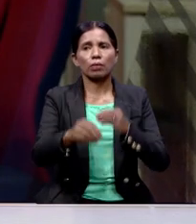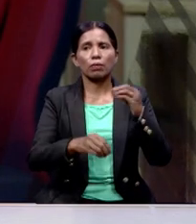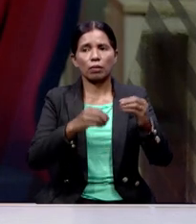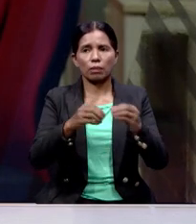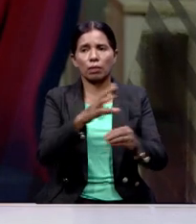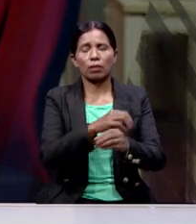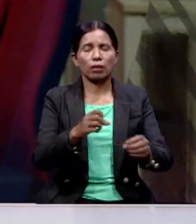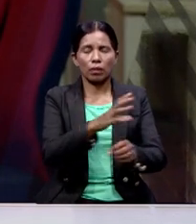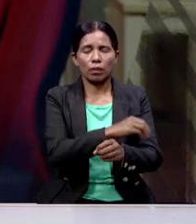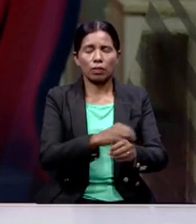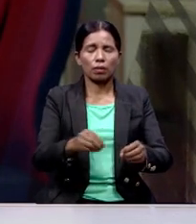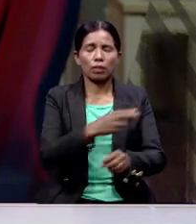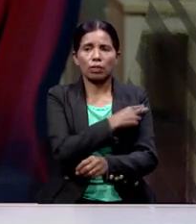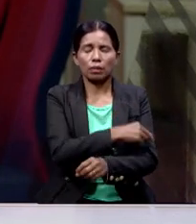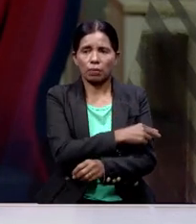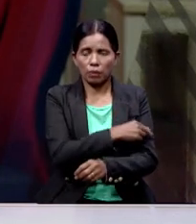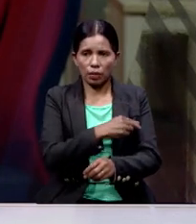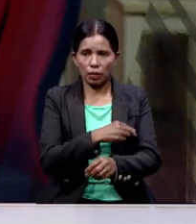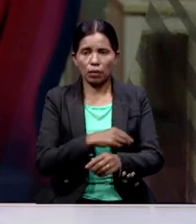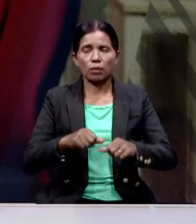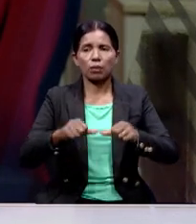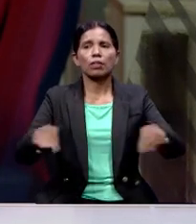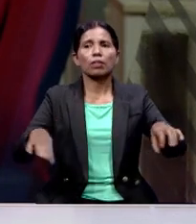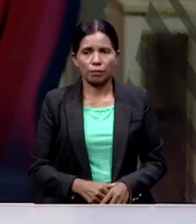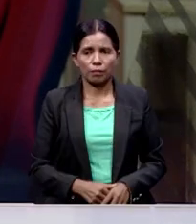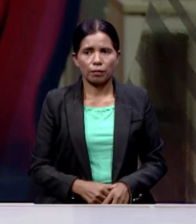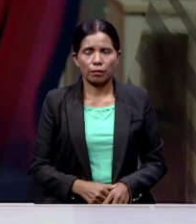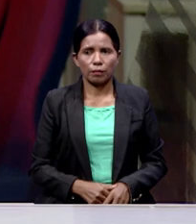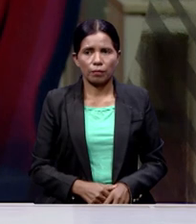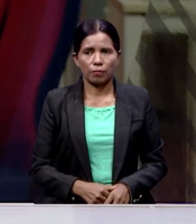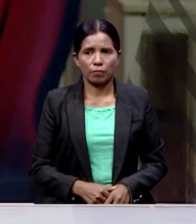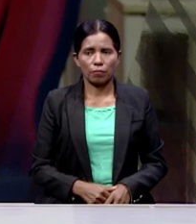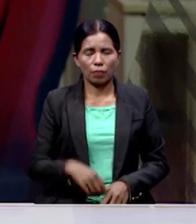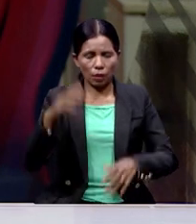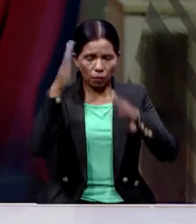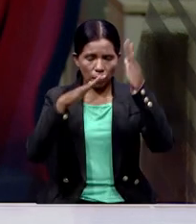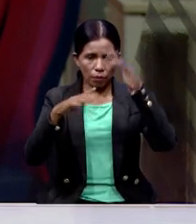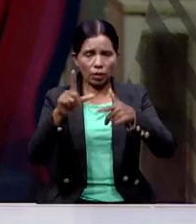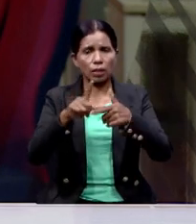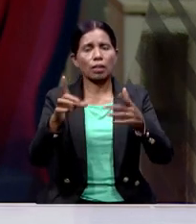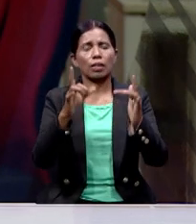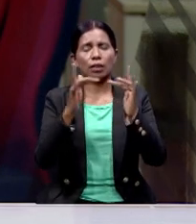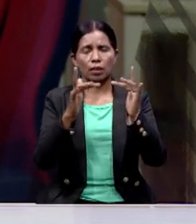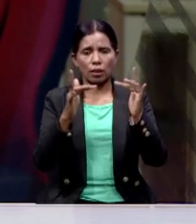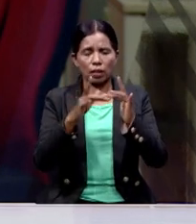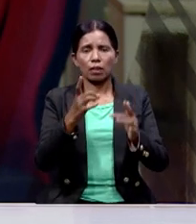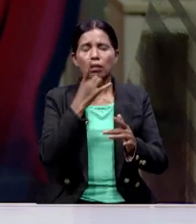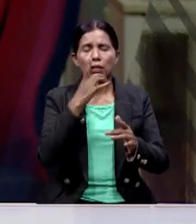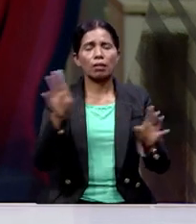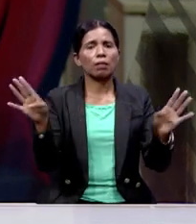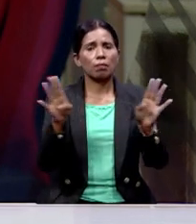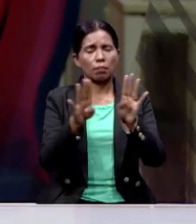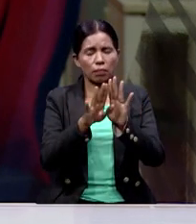pessoal saúde contratado e Centro Saúde Formosa continua serviço voluntariamente. Problema linha internet no eletricidade